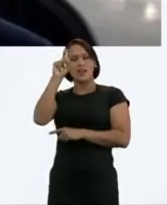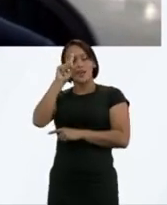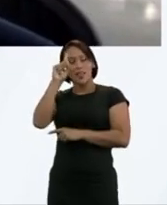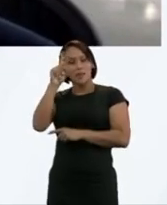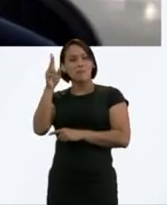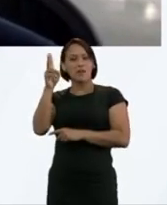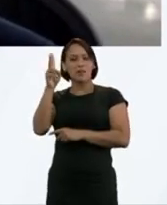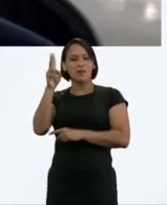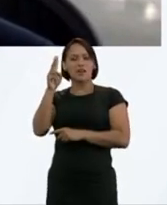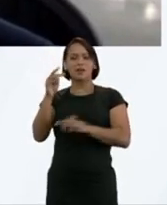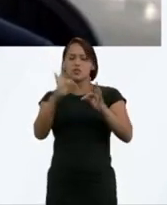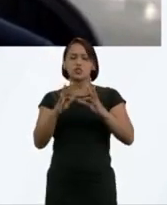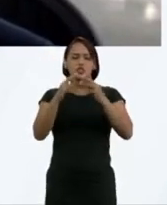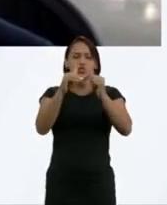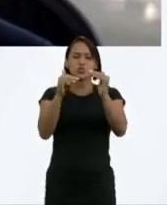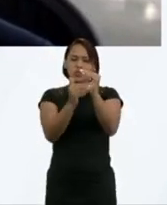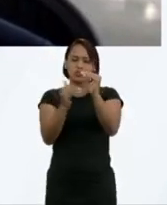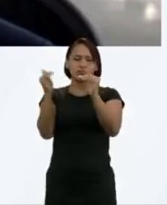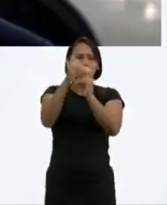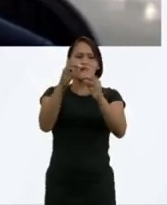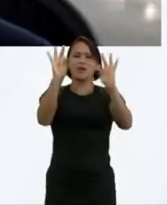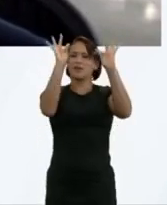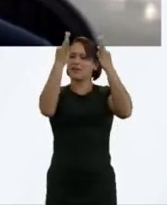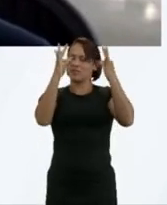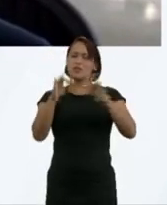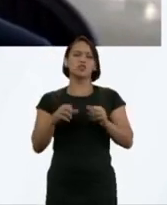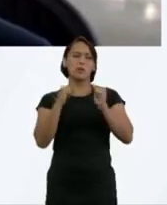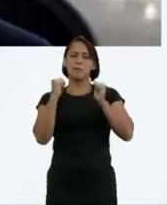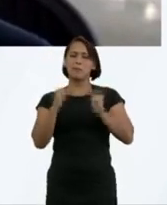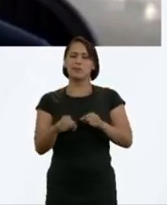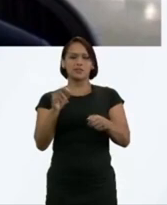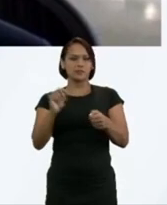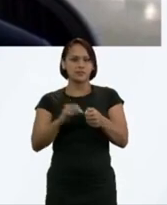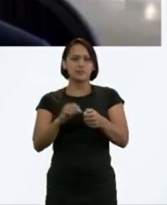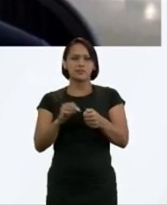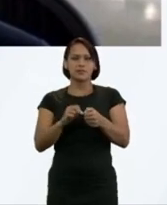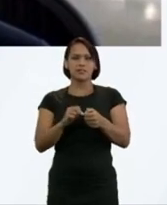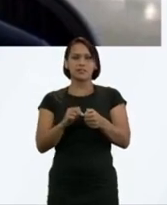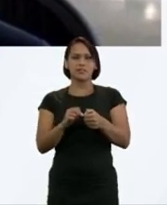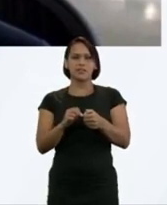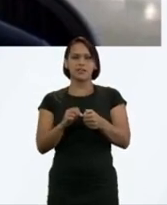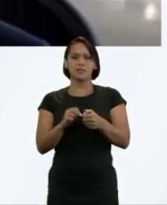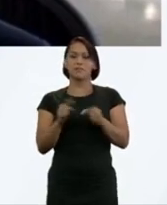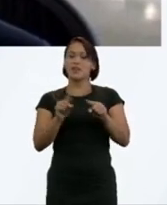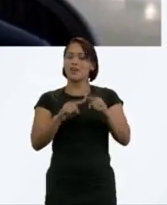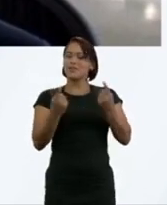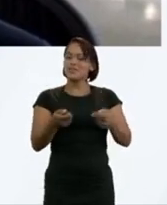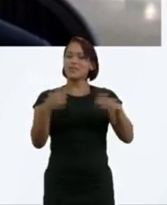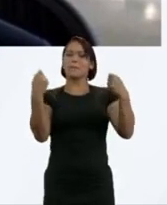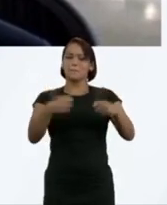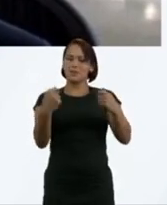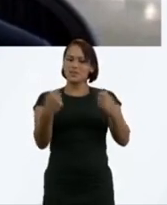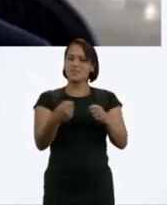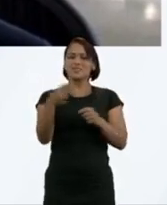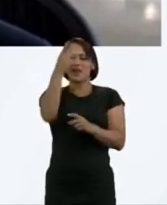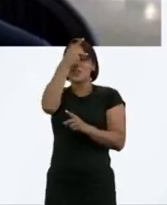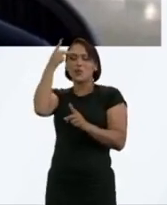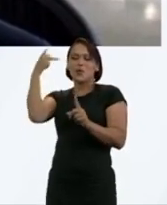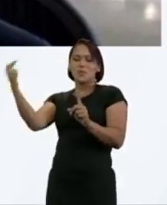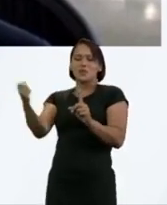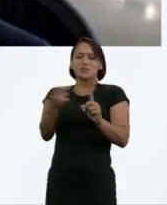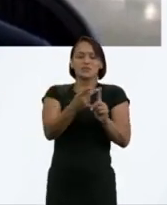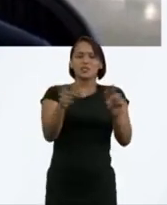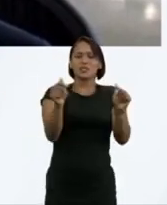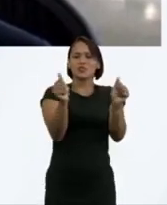apesar de todo o avanço que a tecnologia possa nos proporcionar, ela irá depender sempre do homem, do